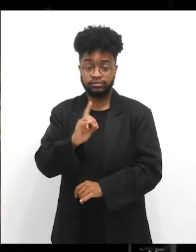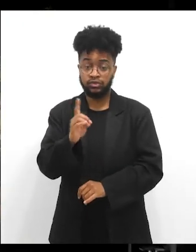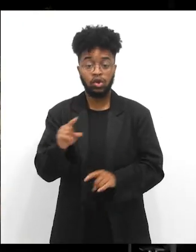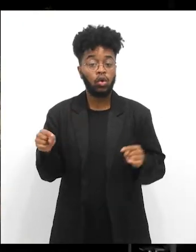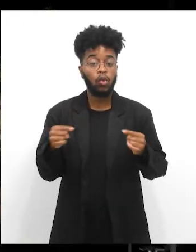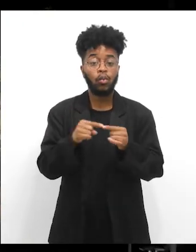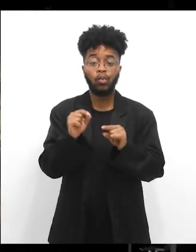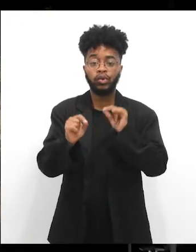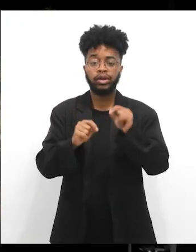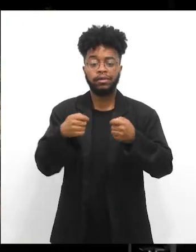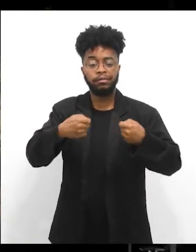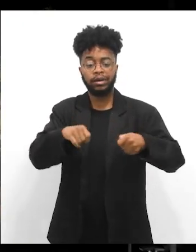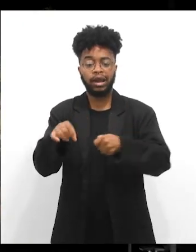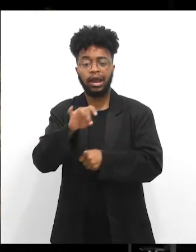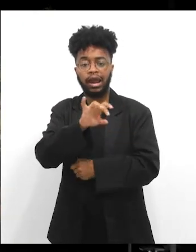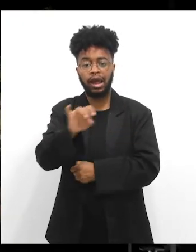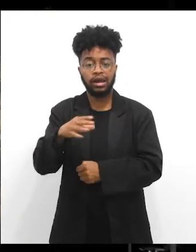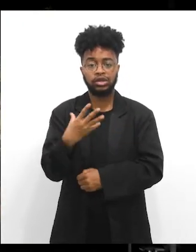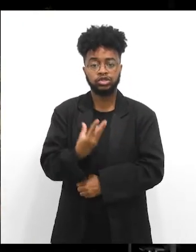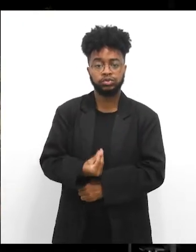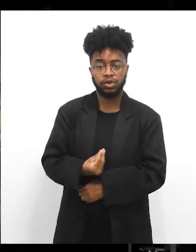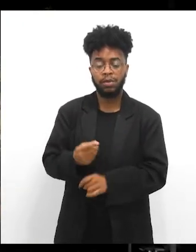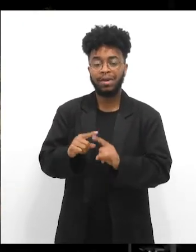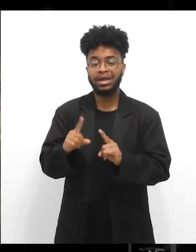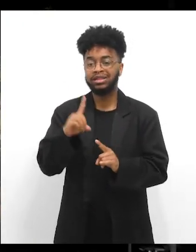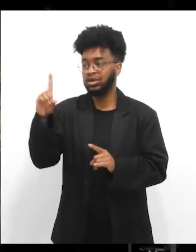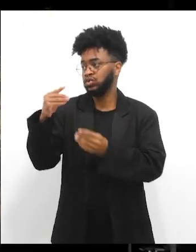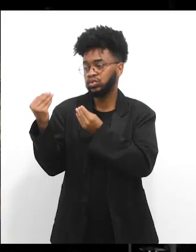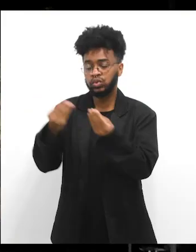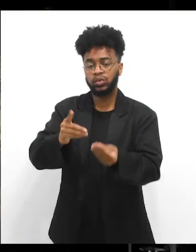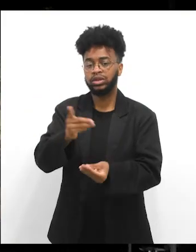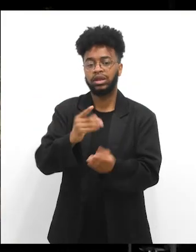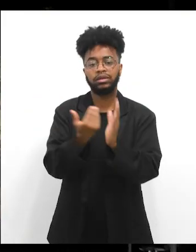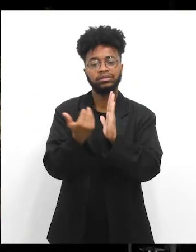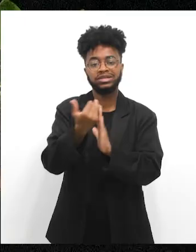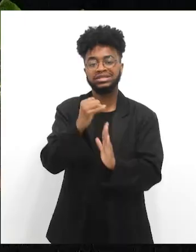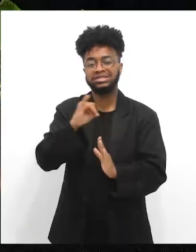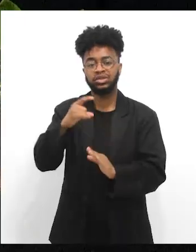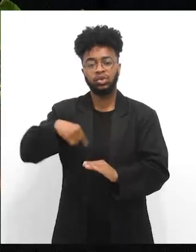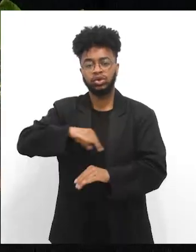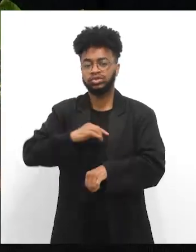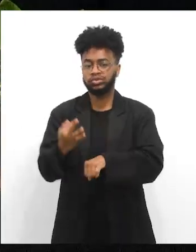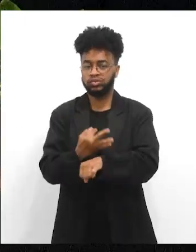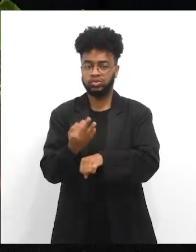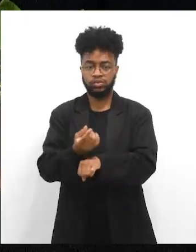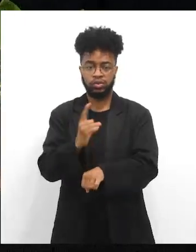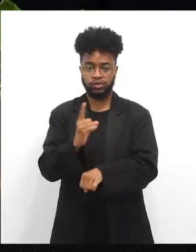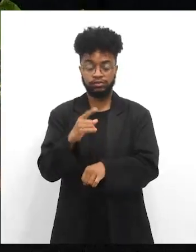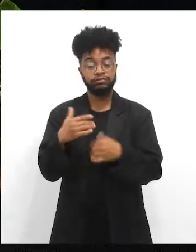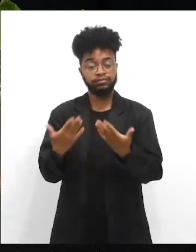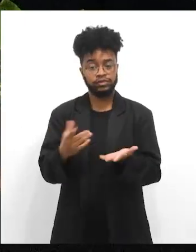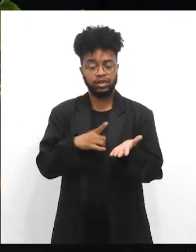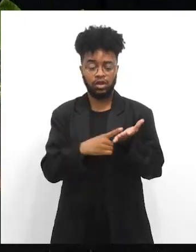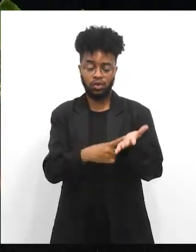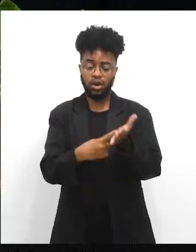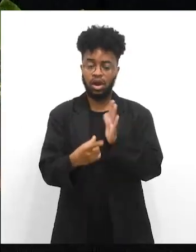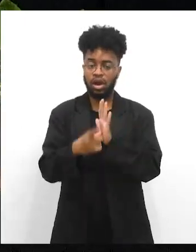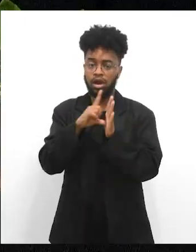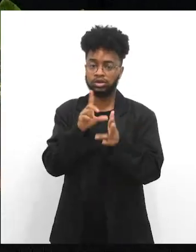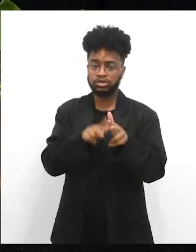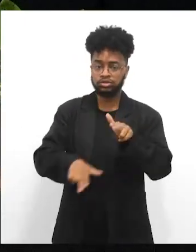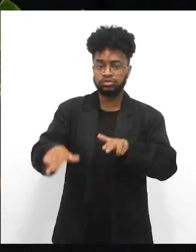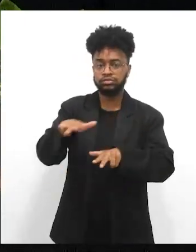de acordo com a necessidade do espírito, e Deus não dá mais do que nós possamos suportar. Então, nesse